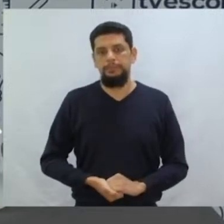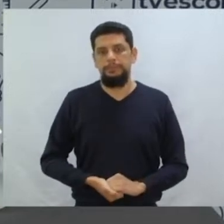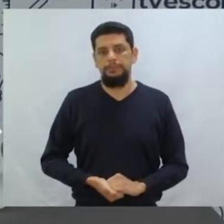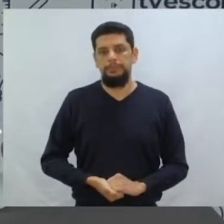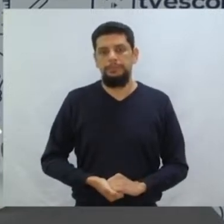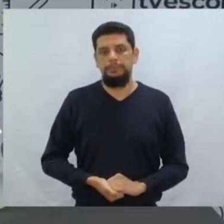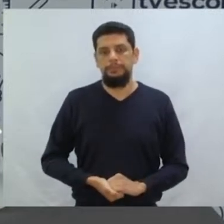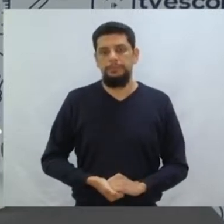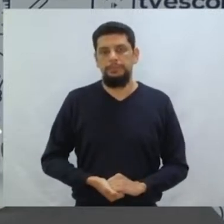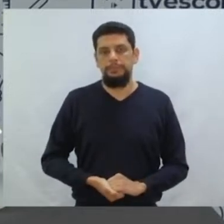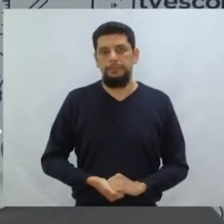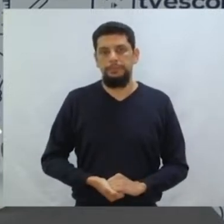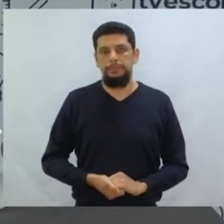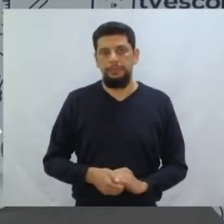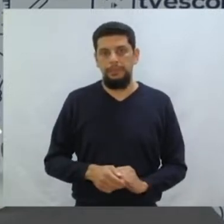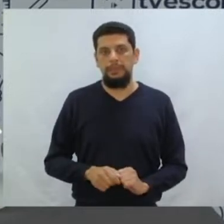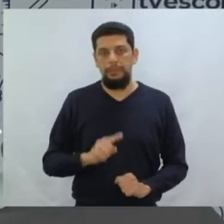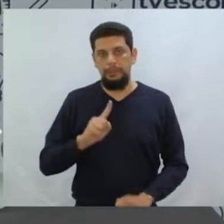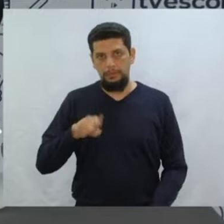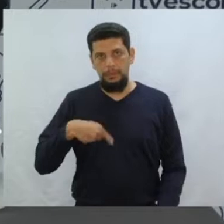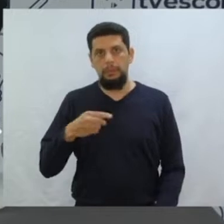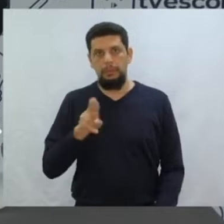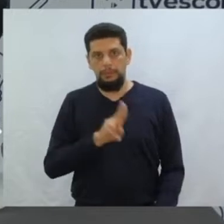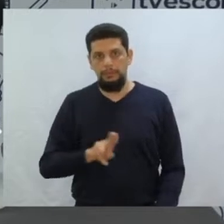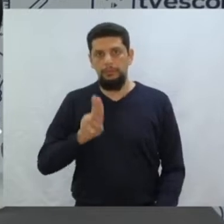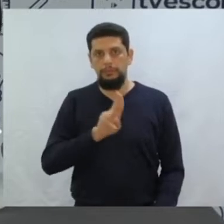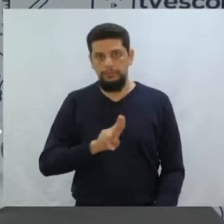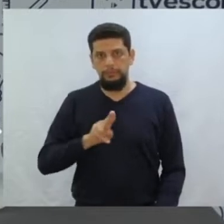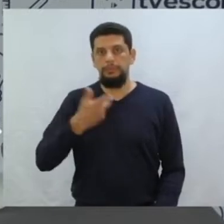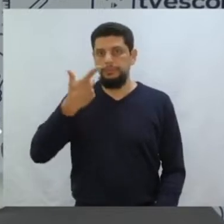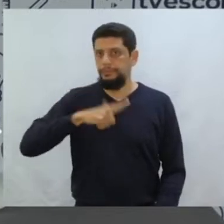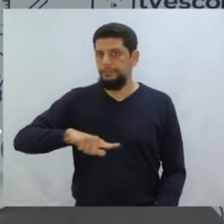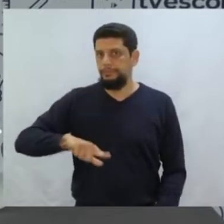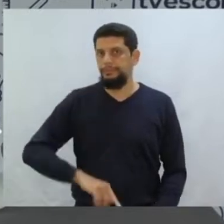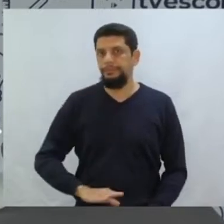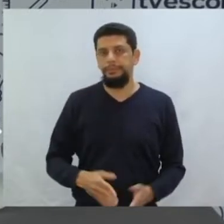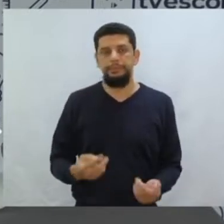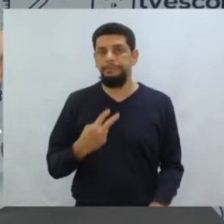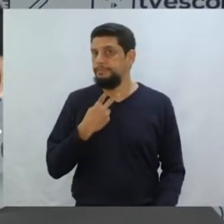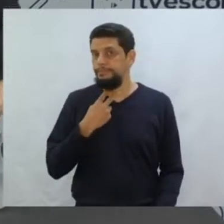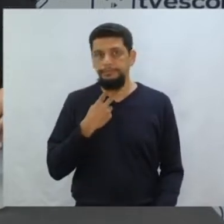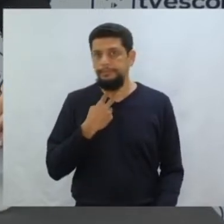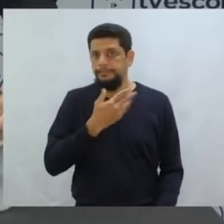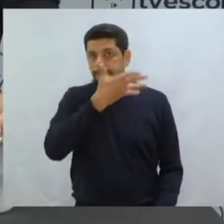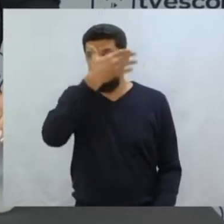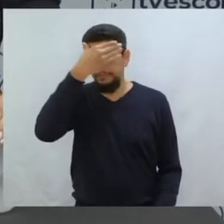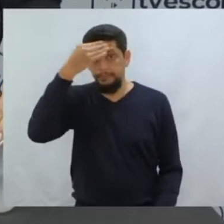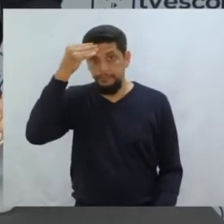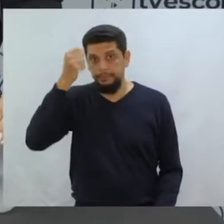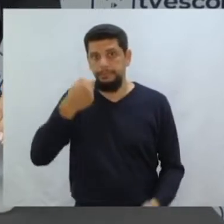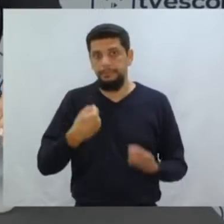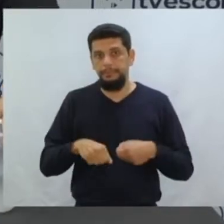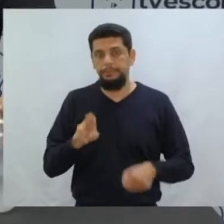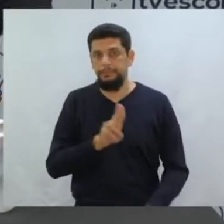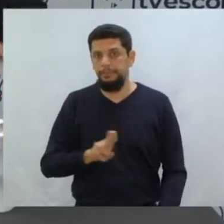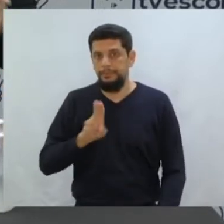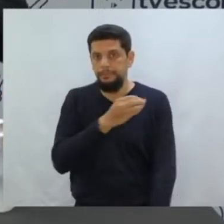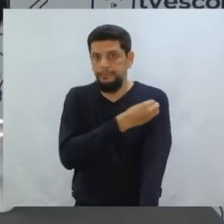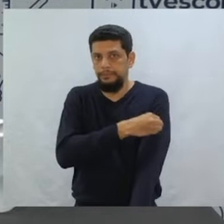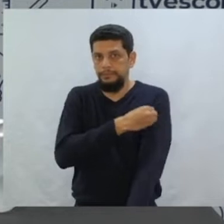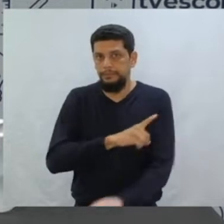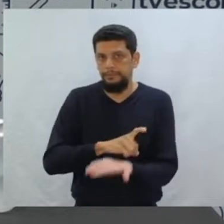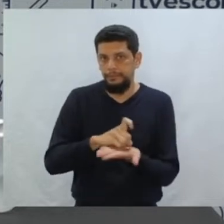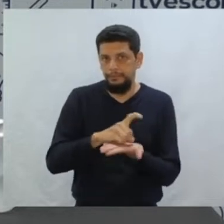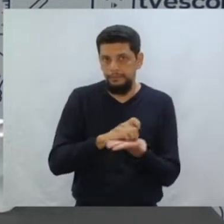Assim, podemos utilizar novamente. E não posso esquecer de passar o álcool. E